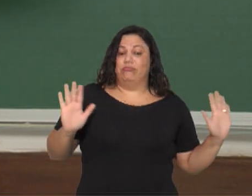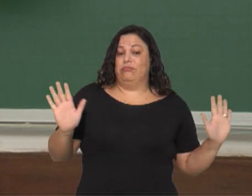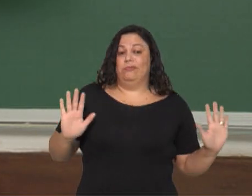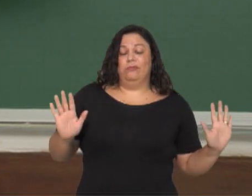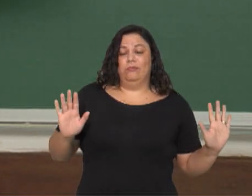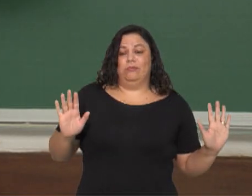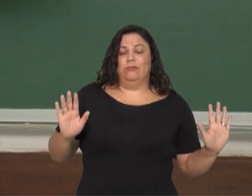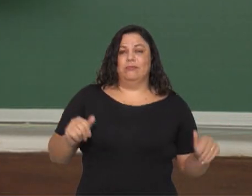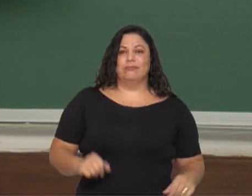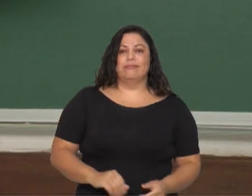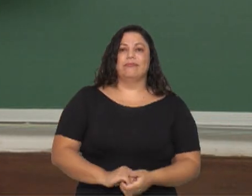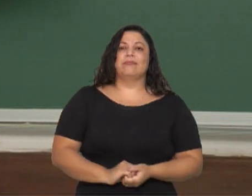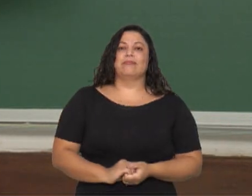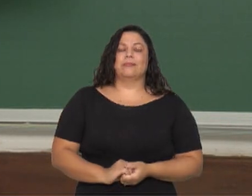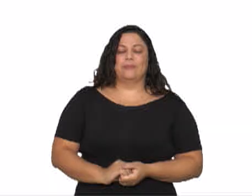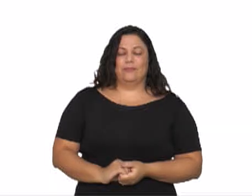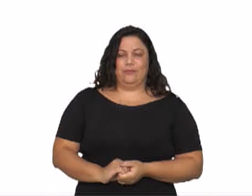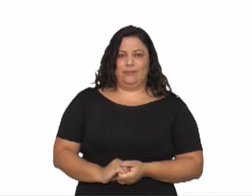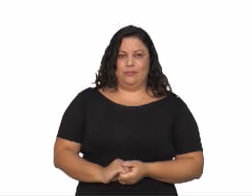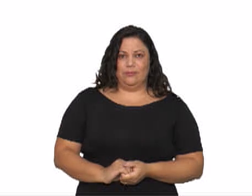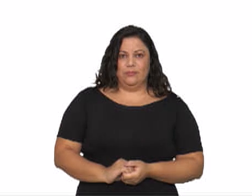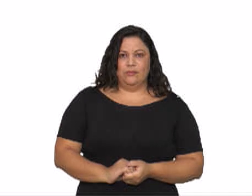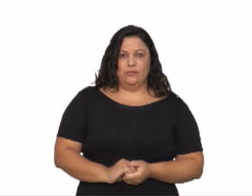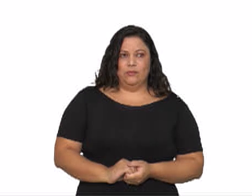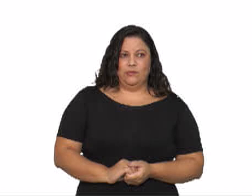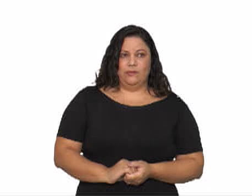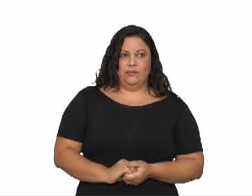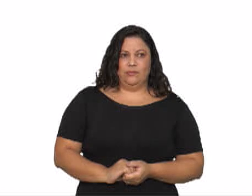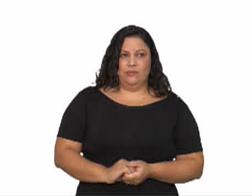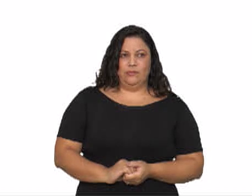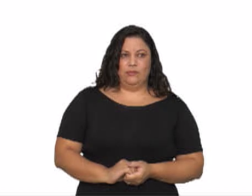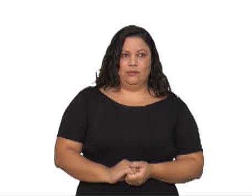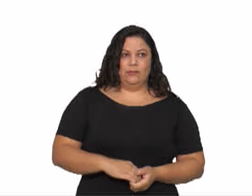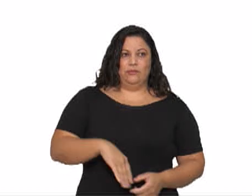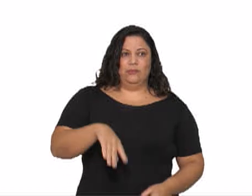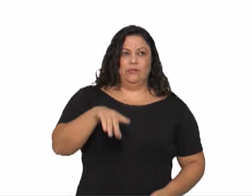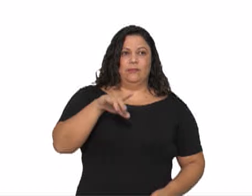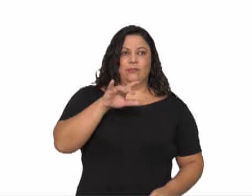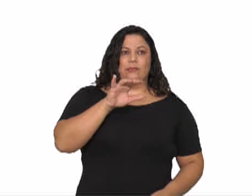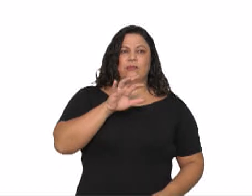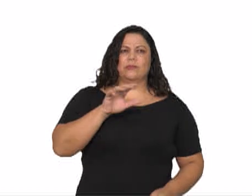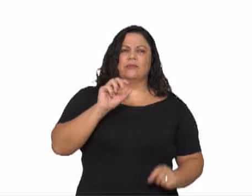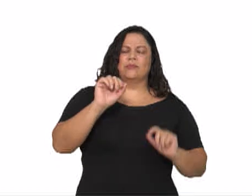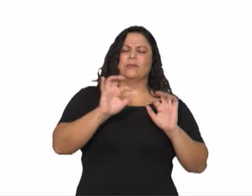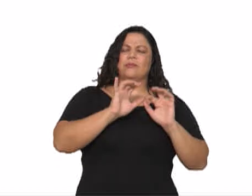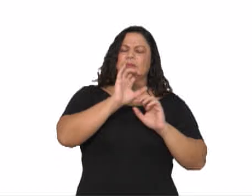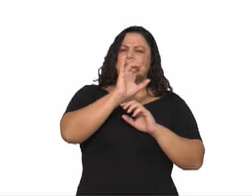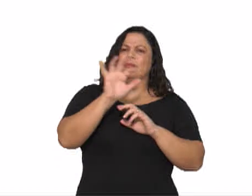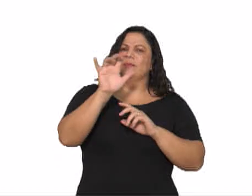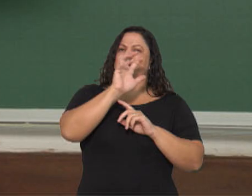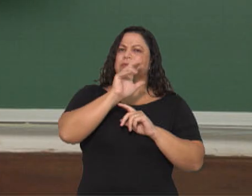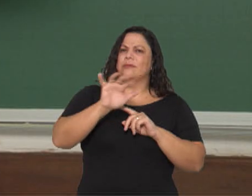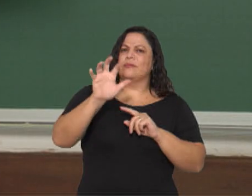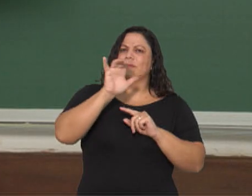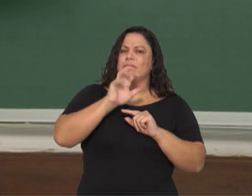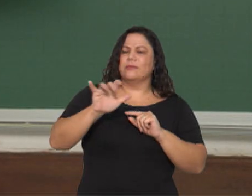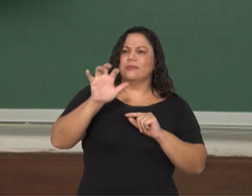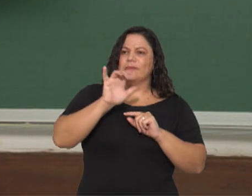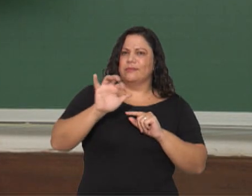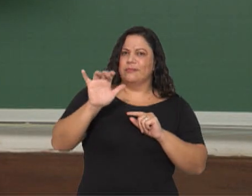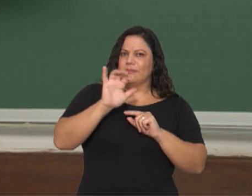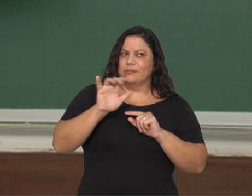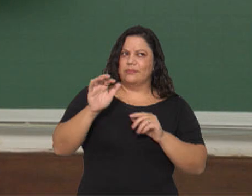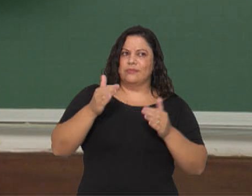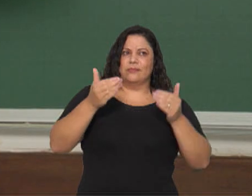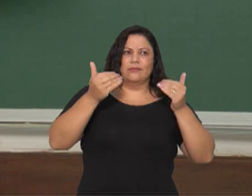espanhol, somente, sim? Deletreando, deletrear, decirle o nome das letras, deletrear.